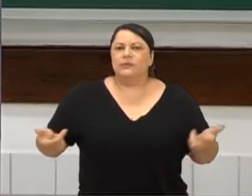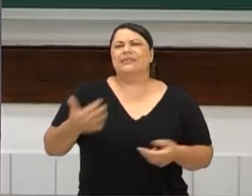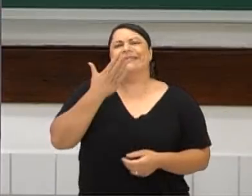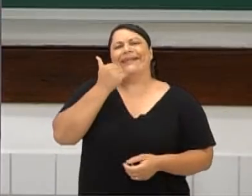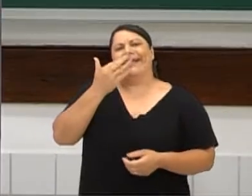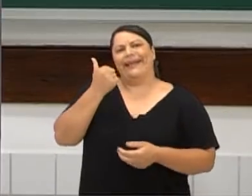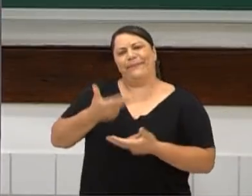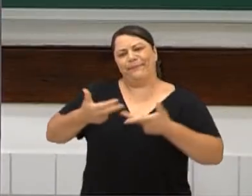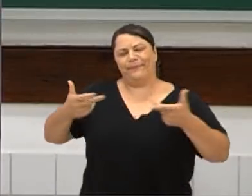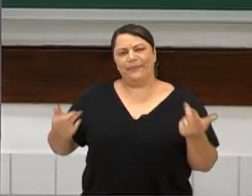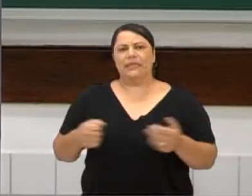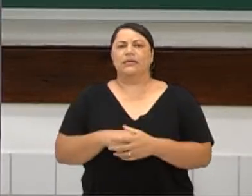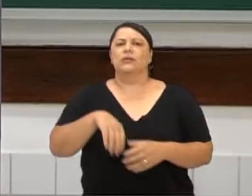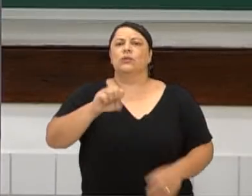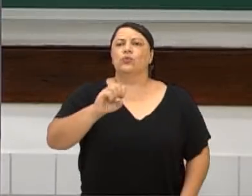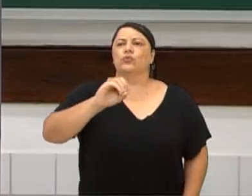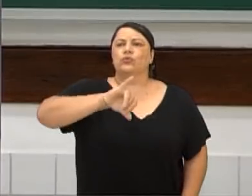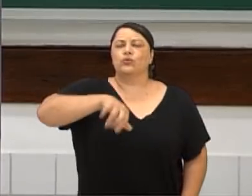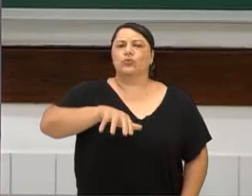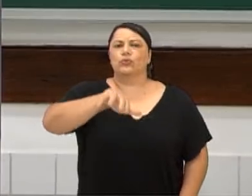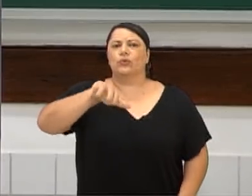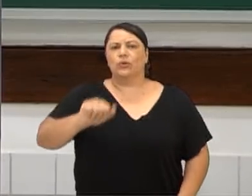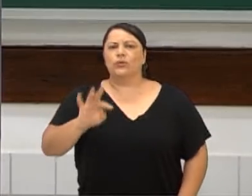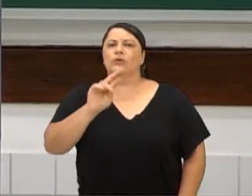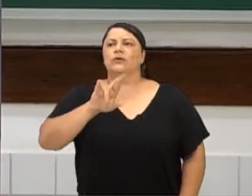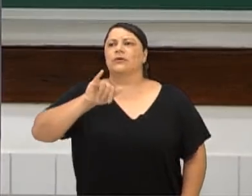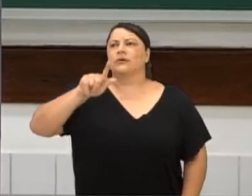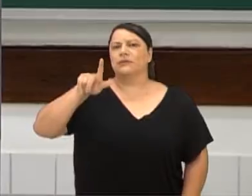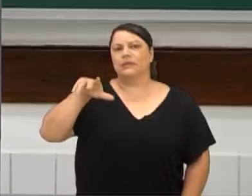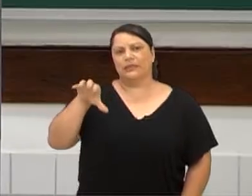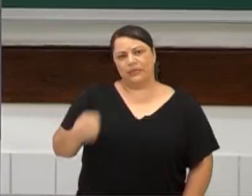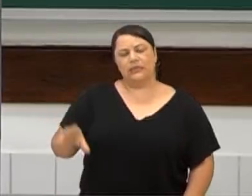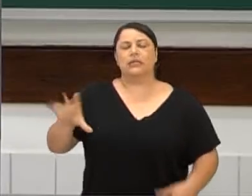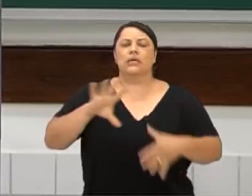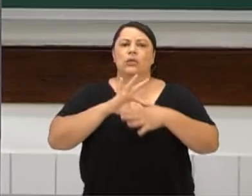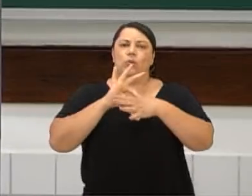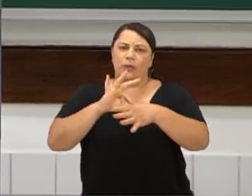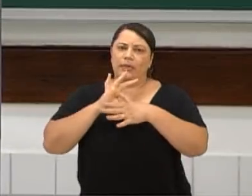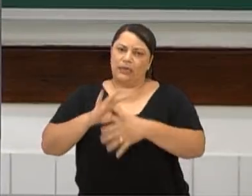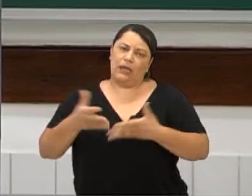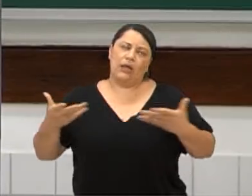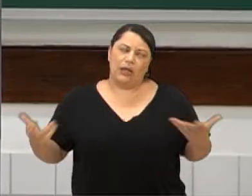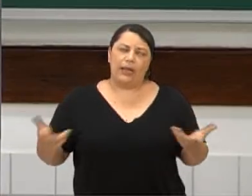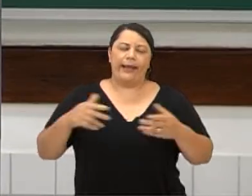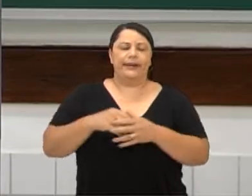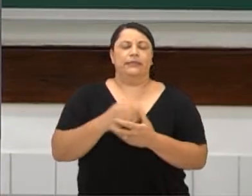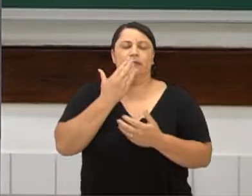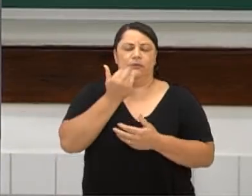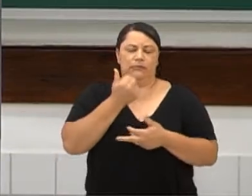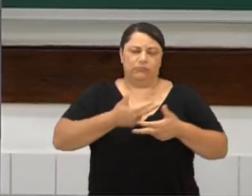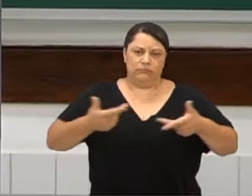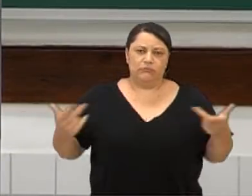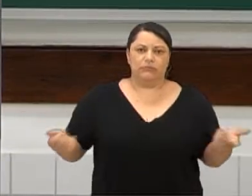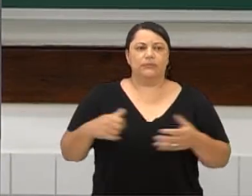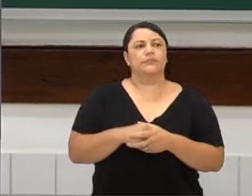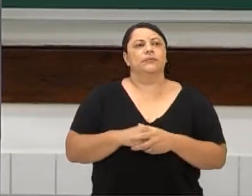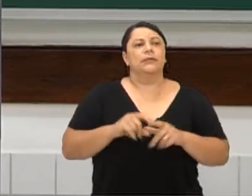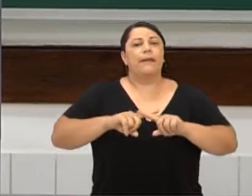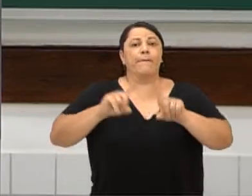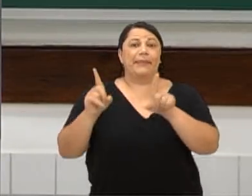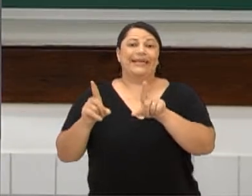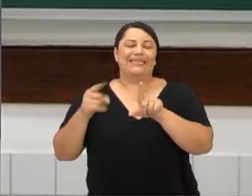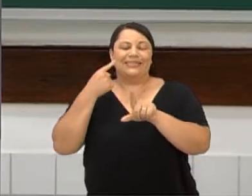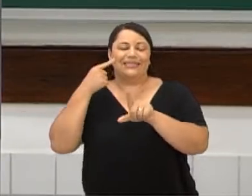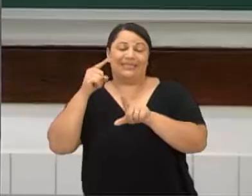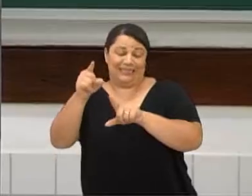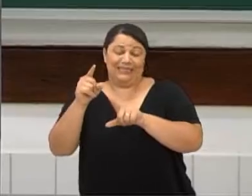podemos falar sobre soja, sobre trigo, sobre a carne. E o que vai acontecer? Nesse contexto aqui, não falamos